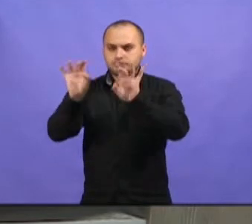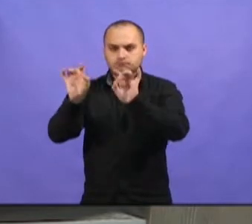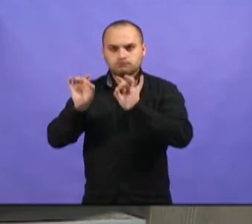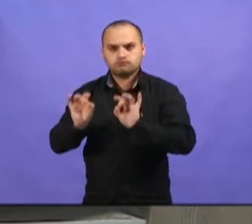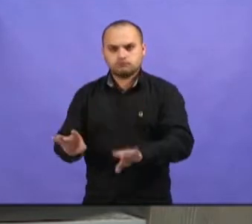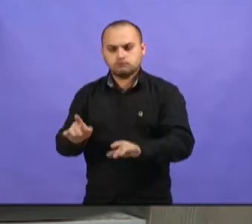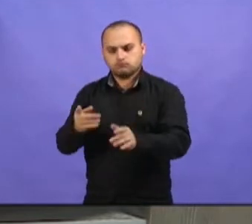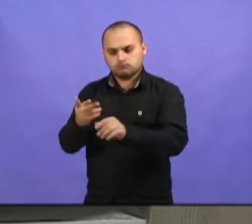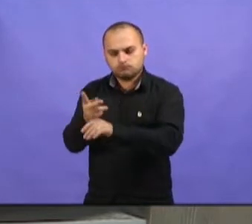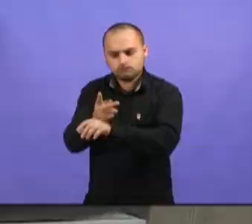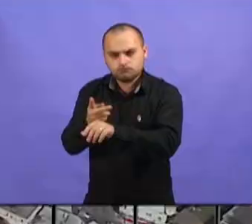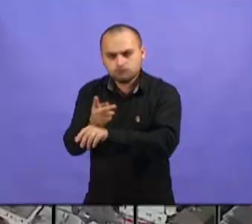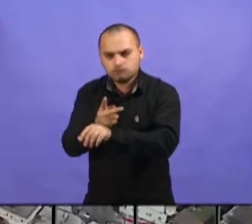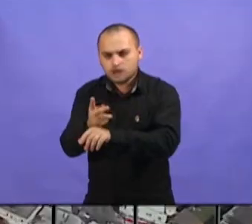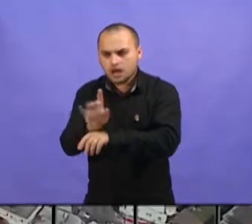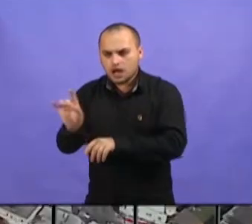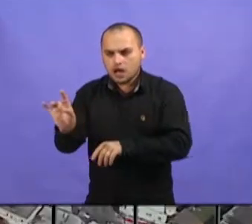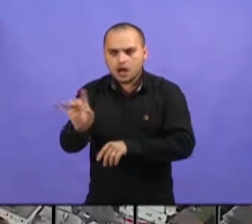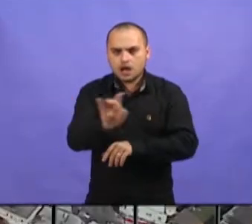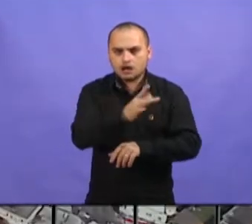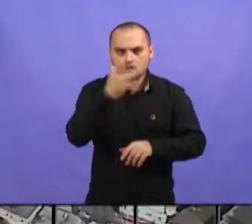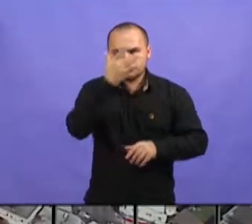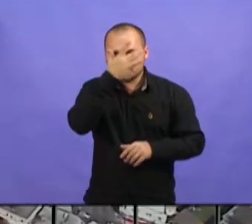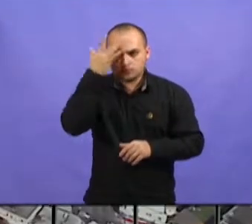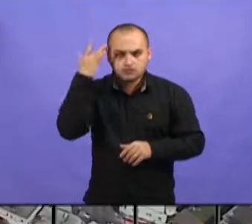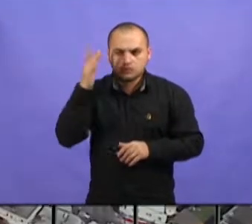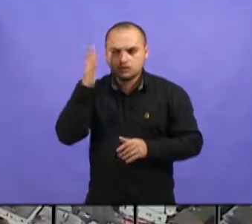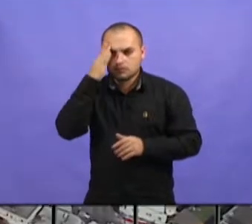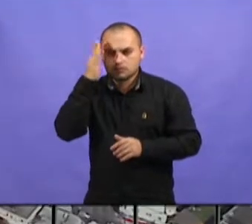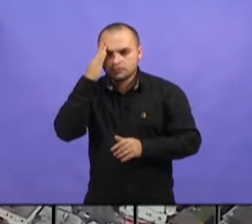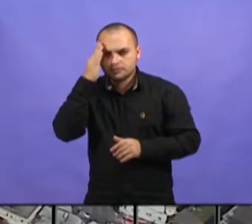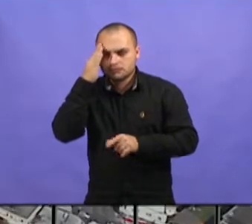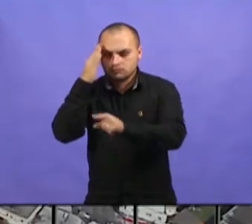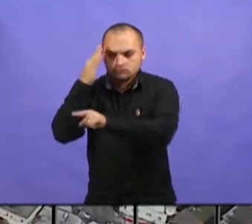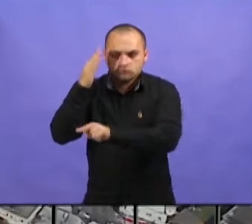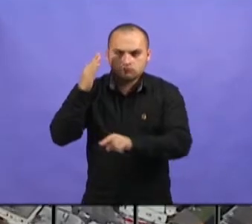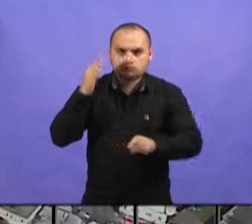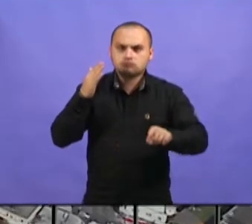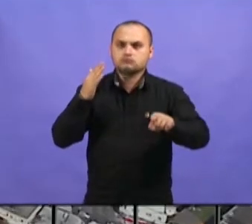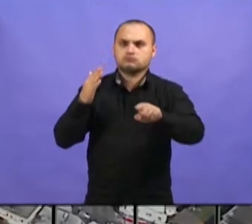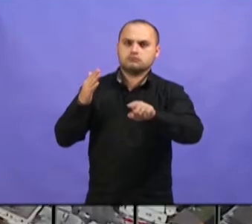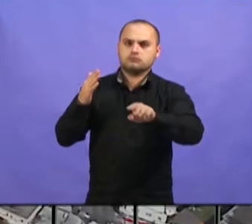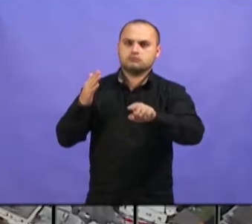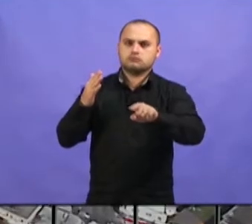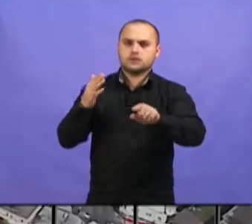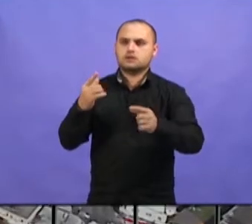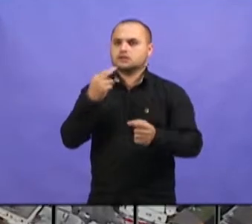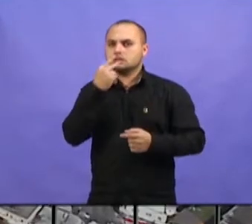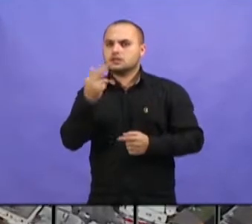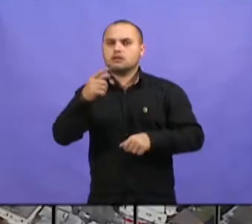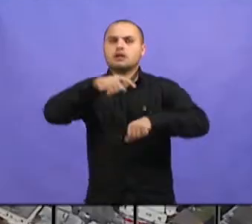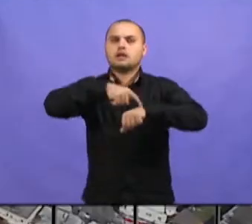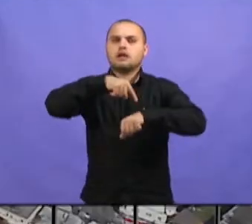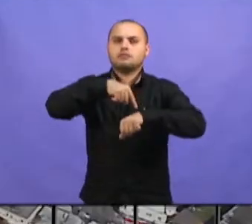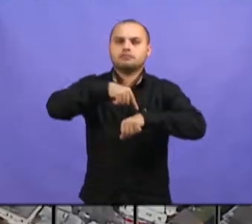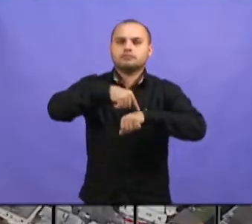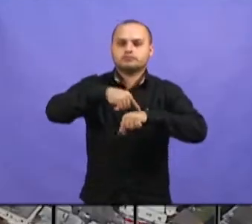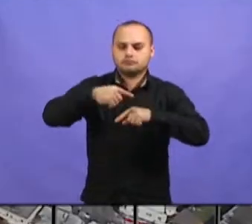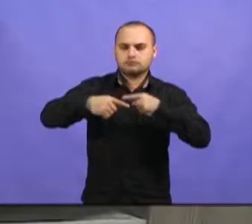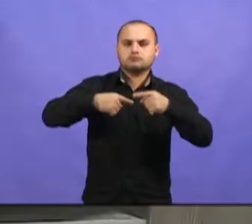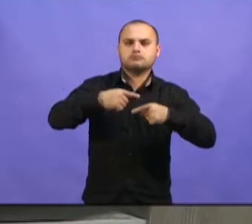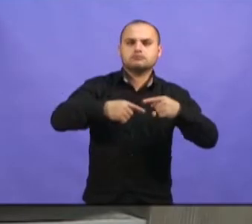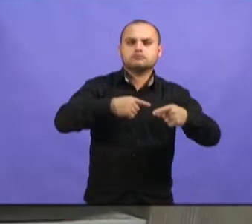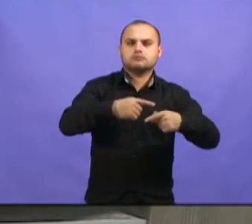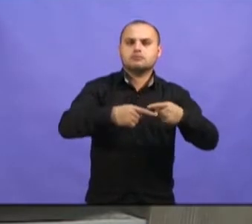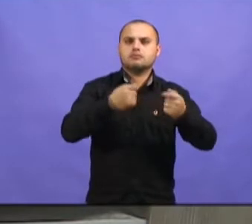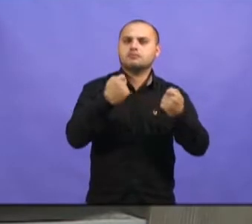cada pessoa, né, para individual, claro, vai ser de cada pessoa, mas essa identificação para que cada pessoa defina com o seu